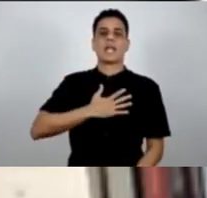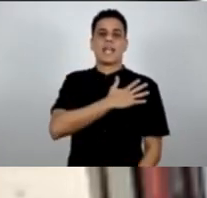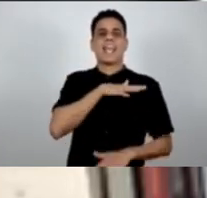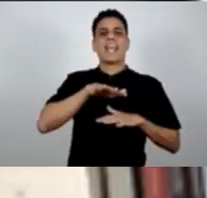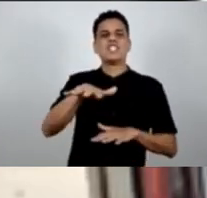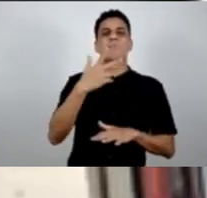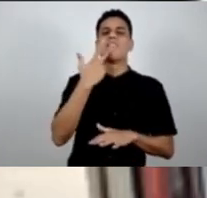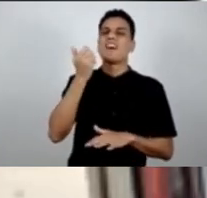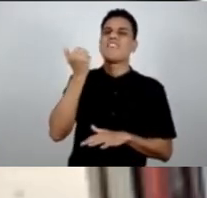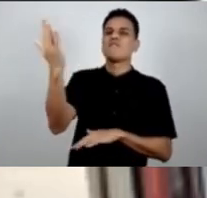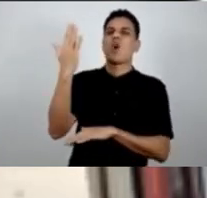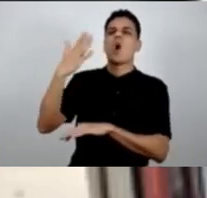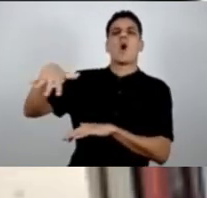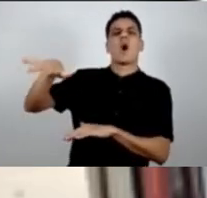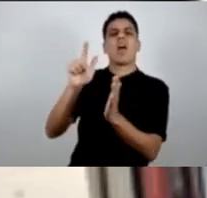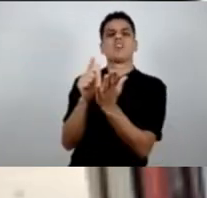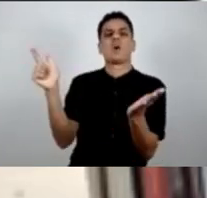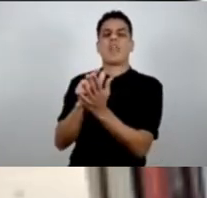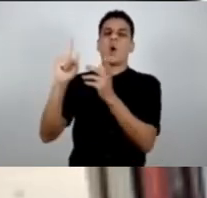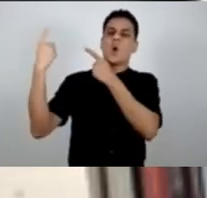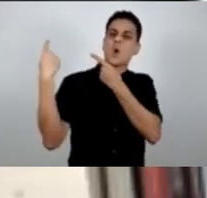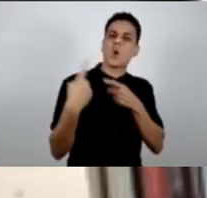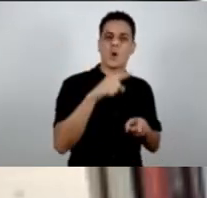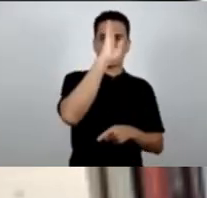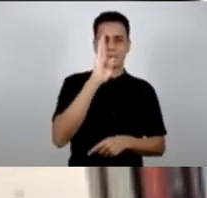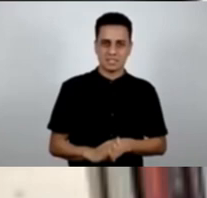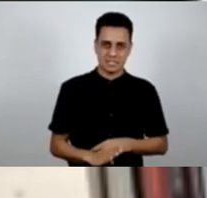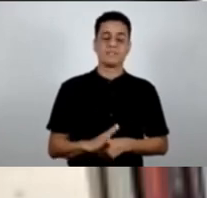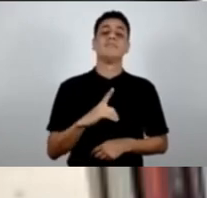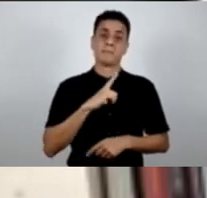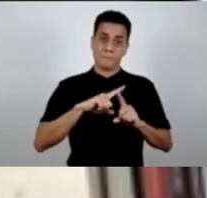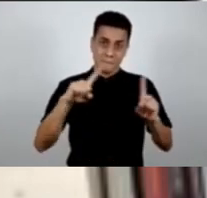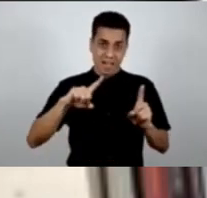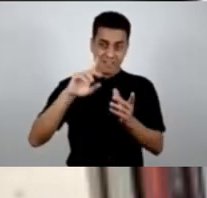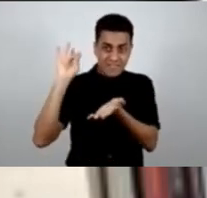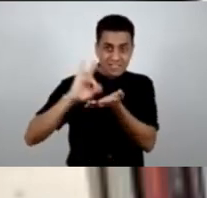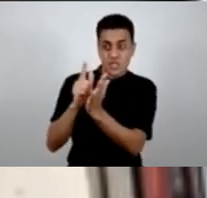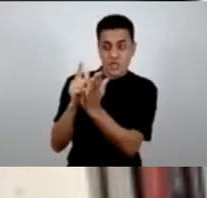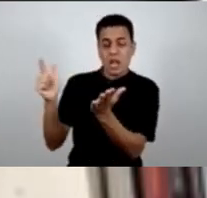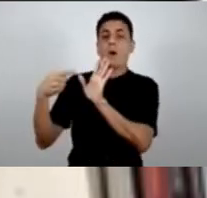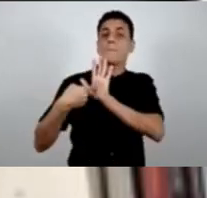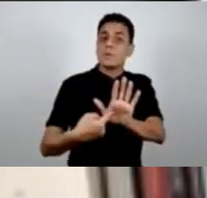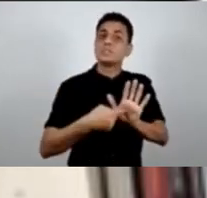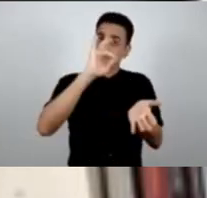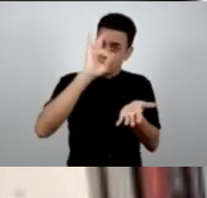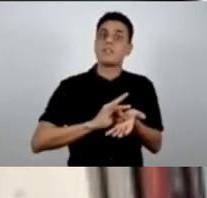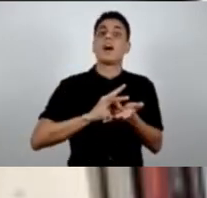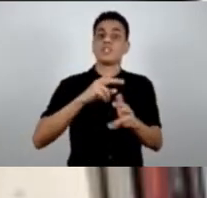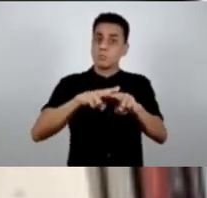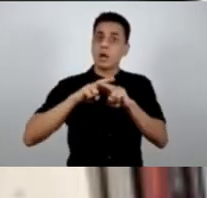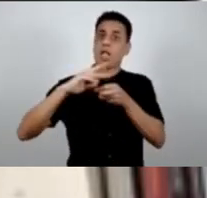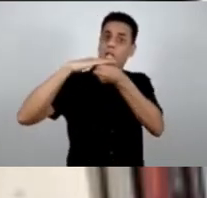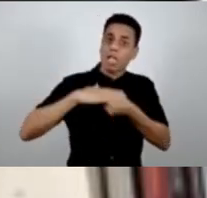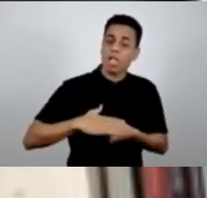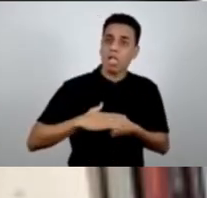imprensa internacional contra o Brasil, que eram as acusações reais de tortura, desaparecimentos, repressão, não é? Censura